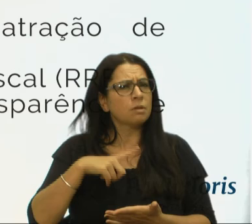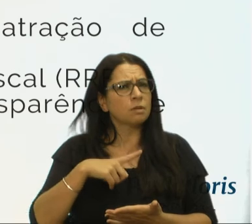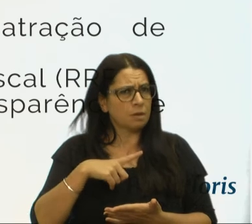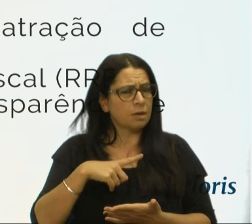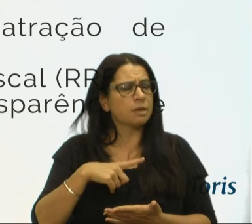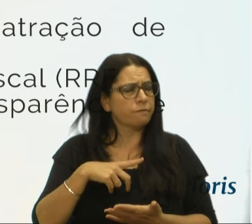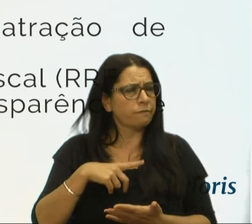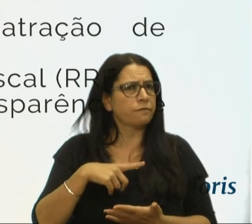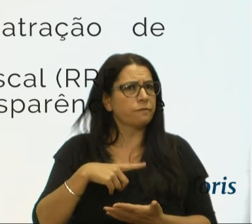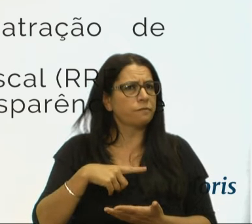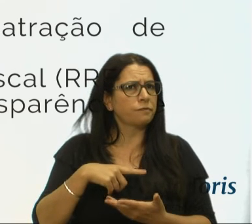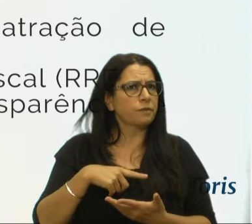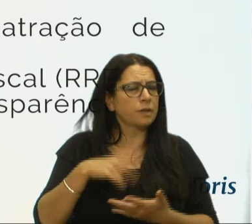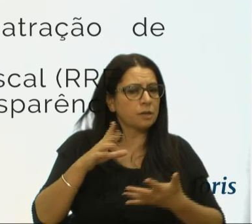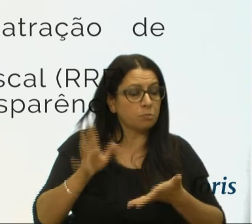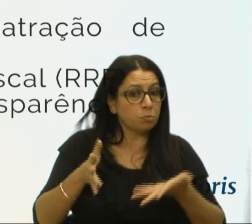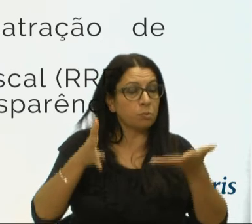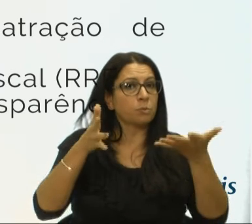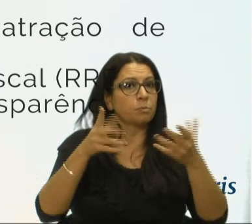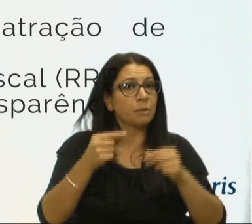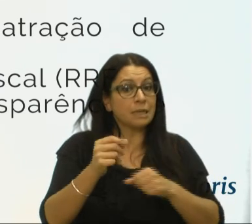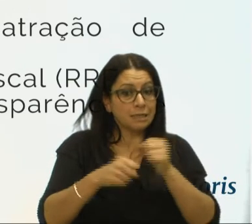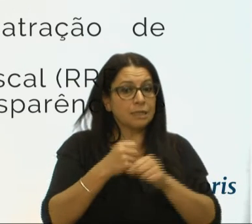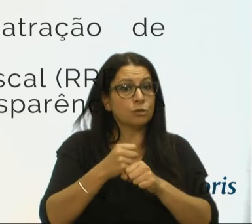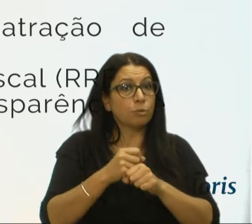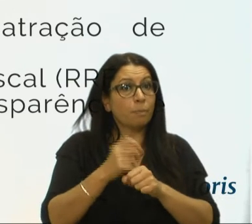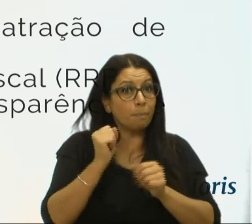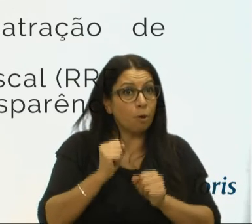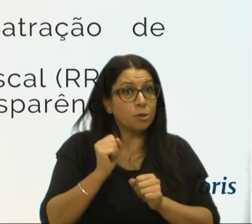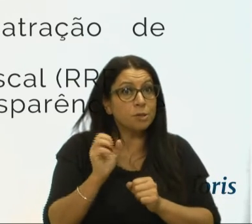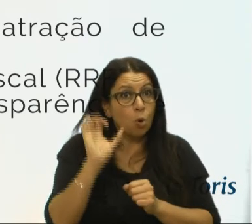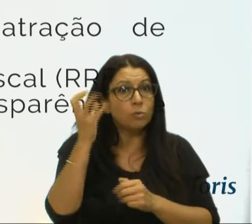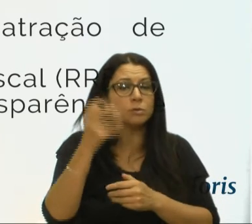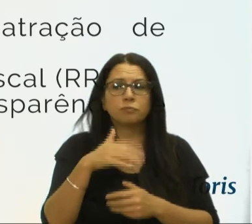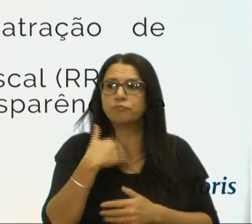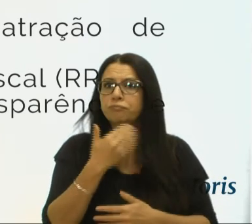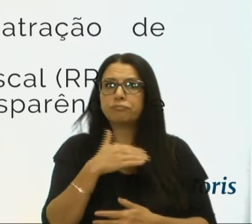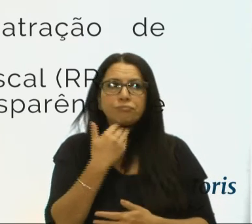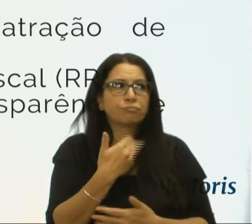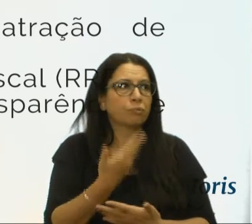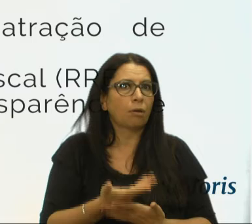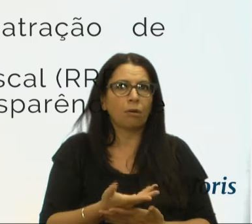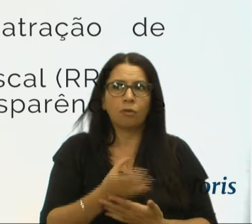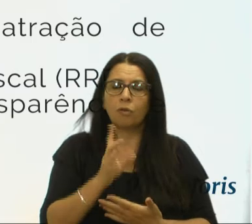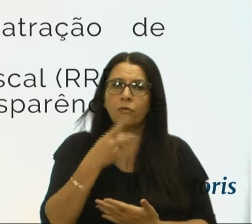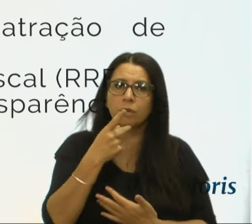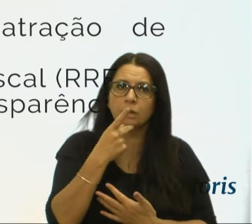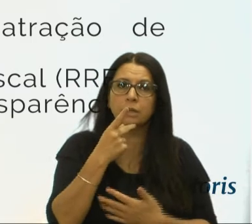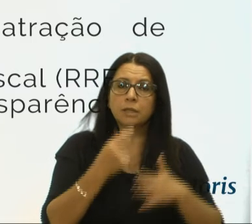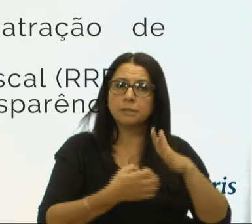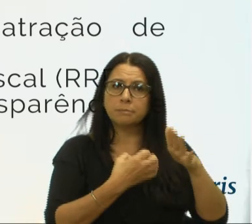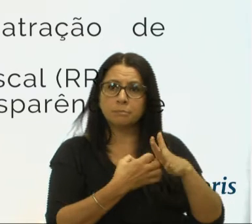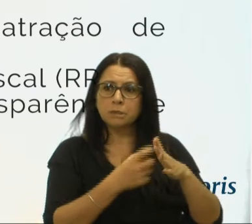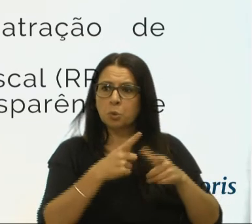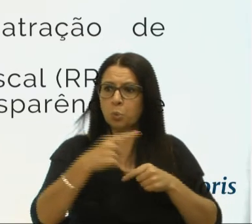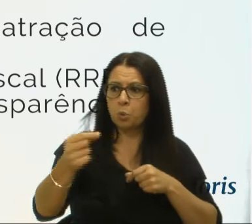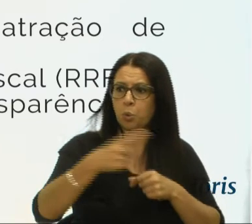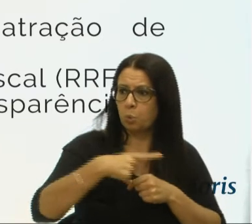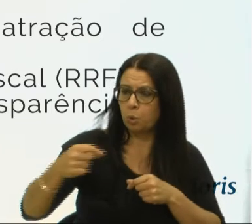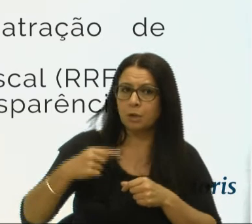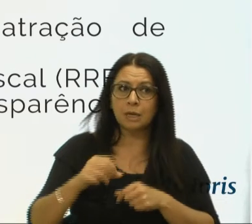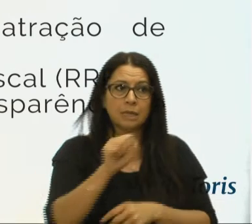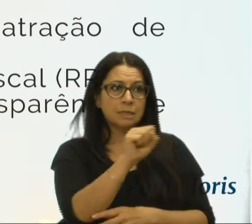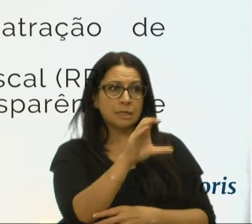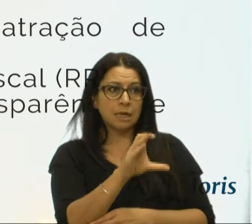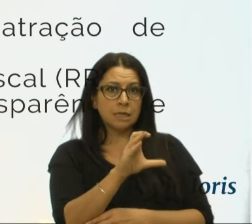houveram iniciativas nesse ano para que isso possa acontecer. Não adianta a gente só ficar dizendo que as empresas estão indo embora, que Santa